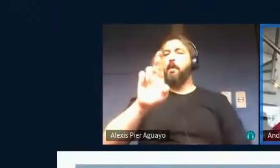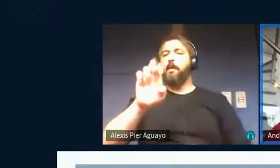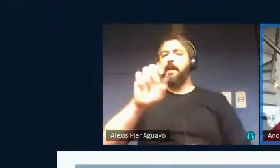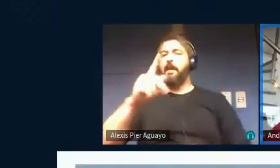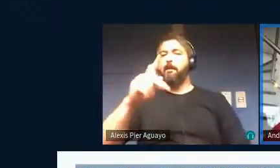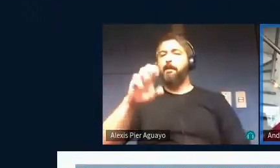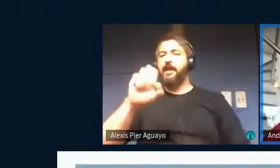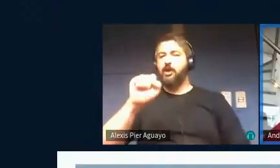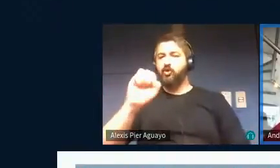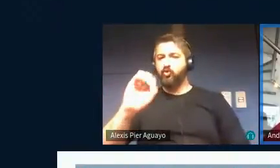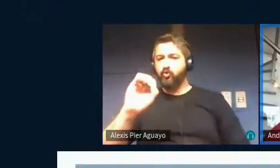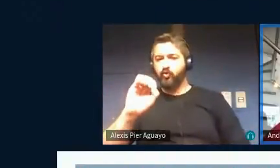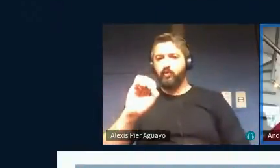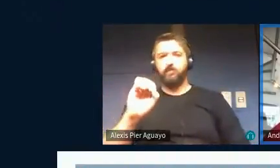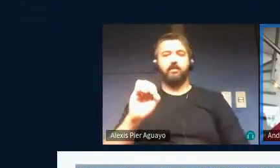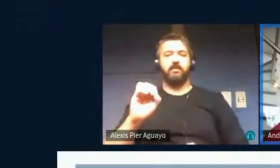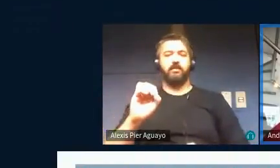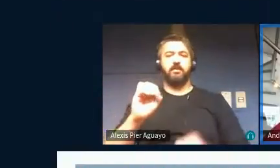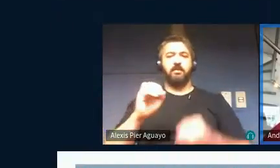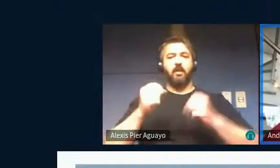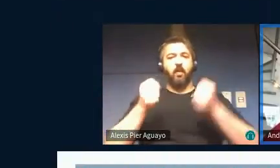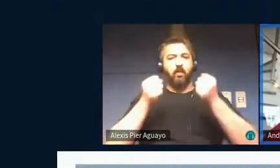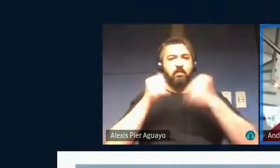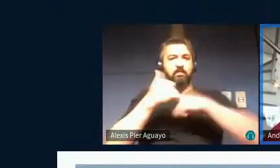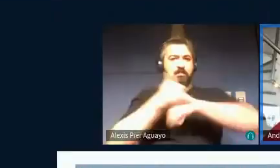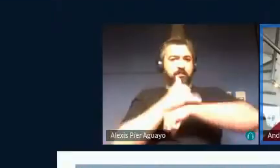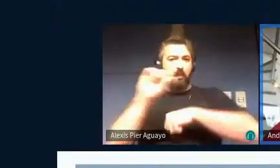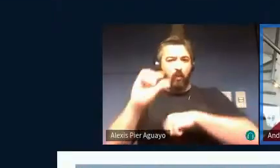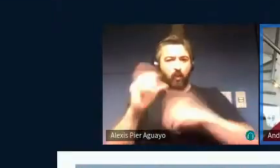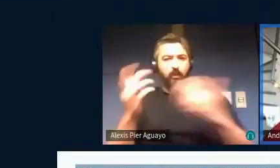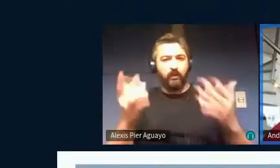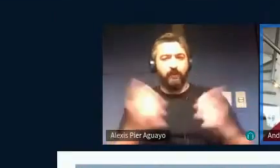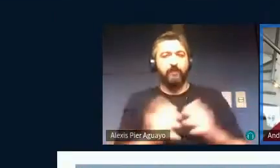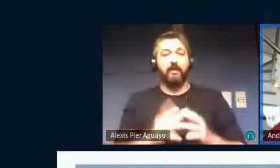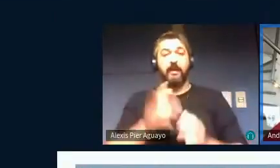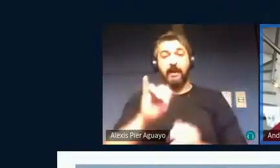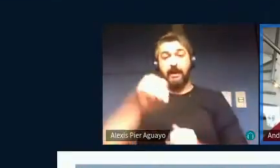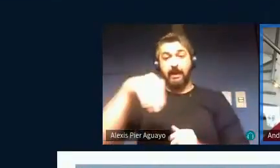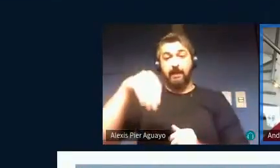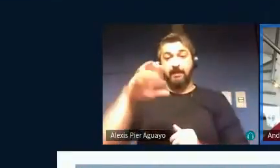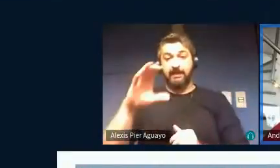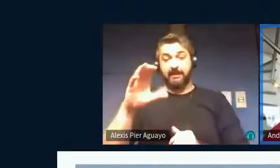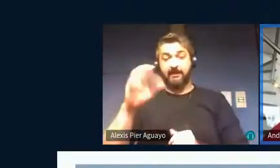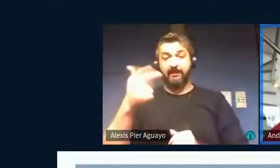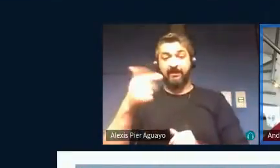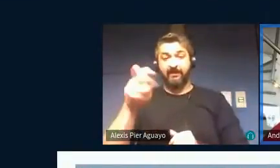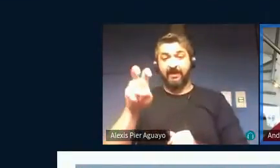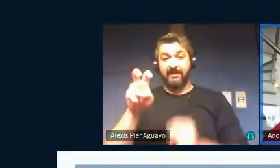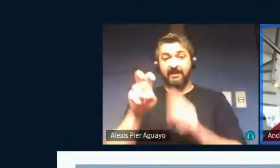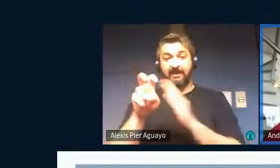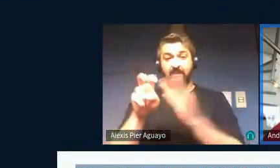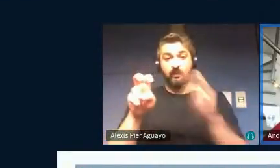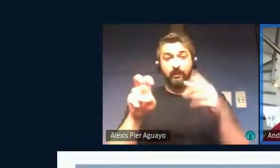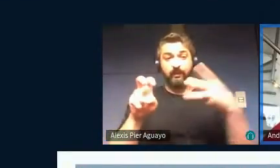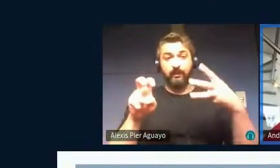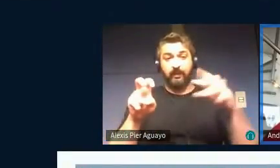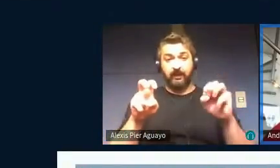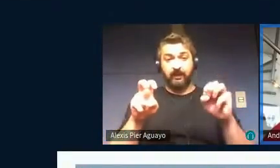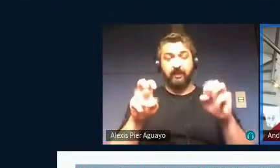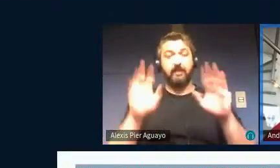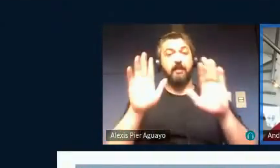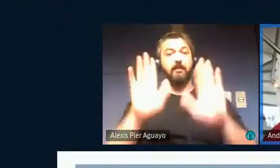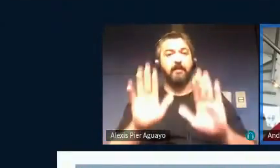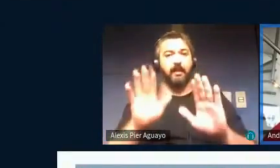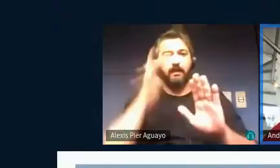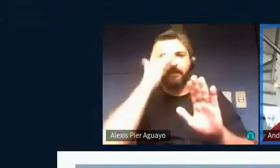Que são ali o IMC de 25 a 30. E agora, se nós considerarmos os indivíduos com